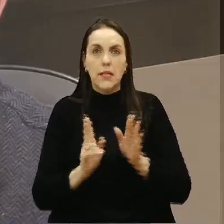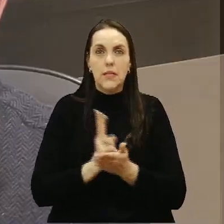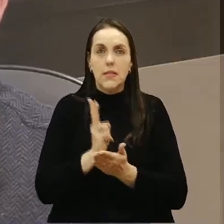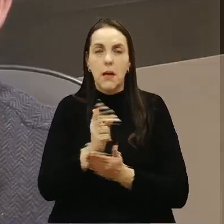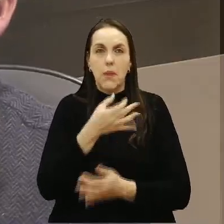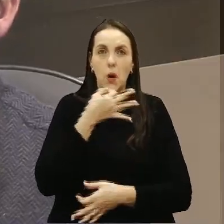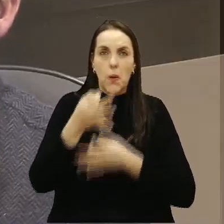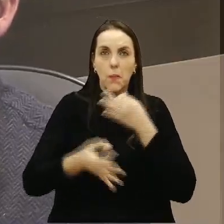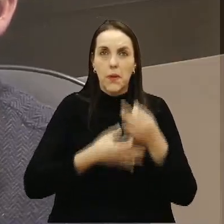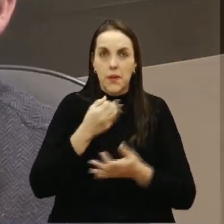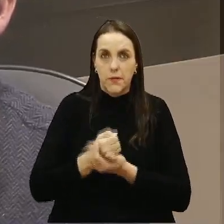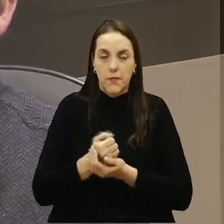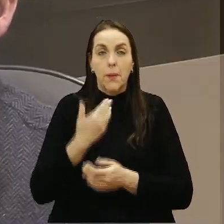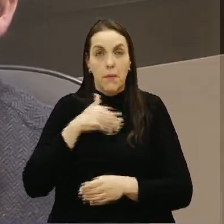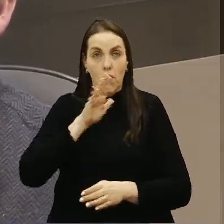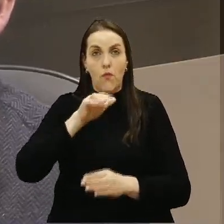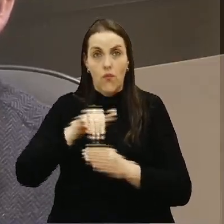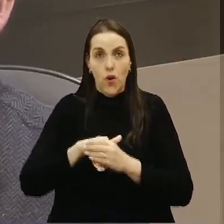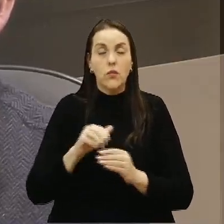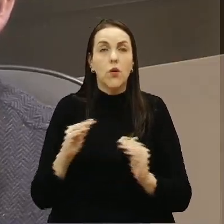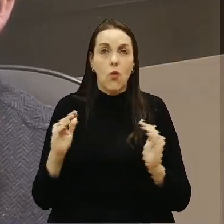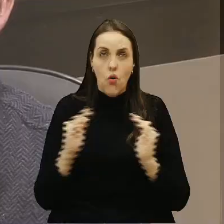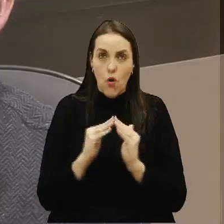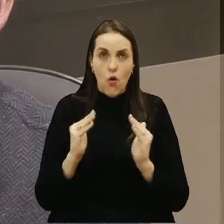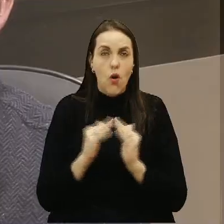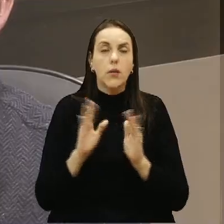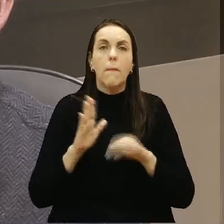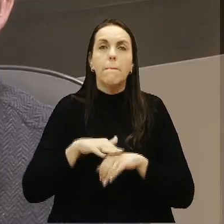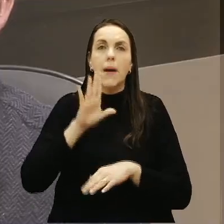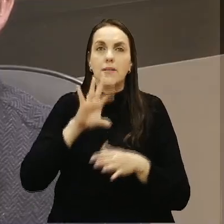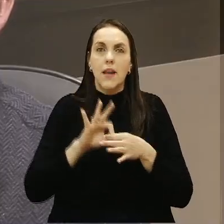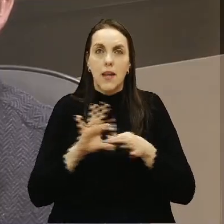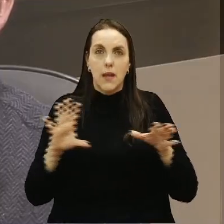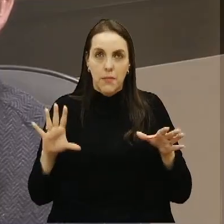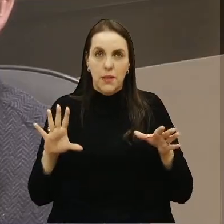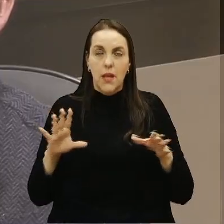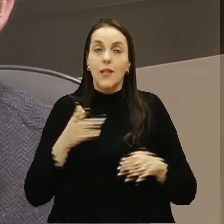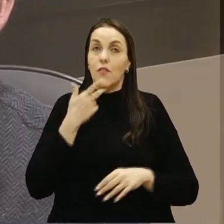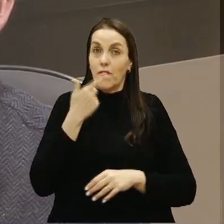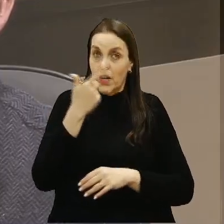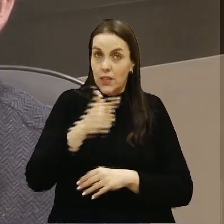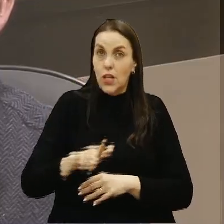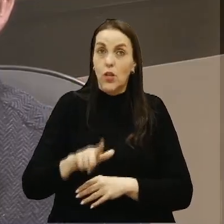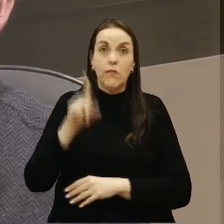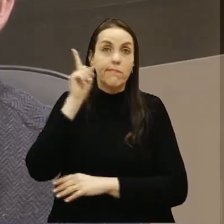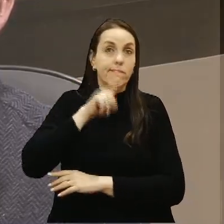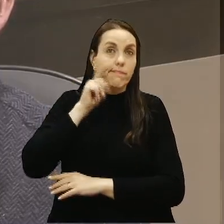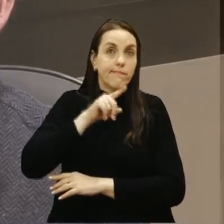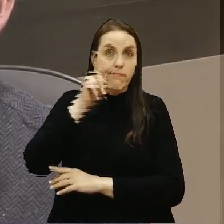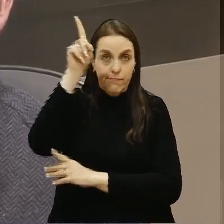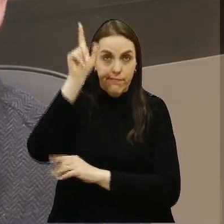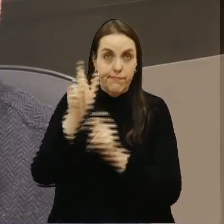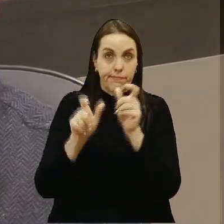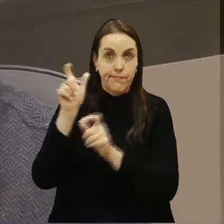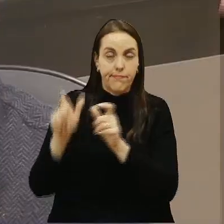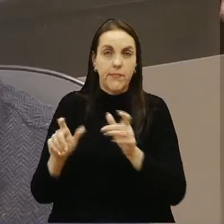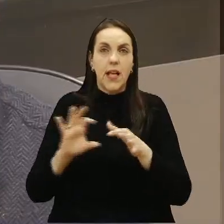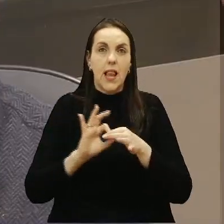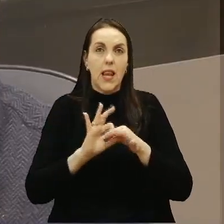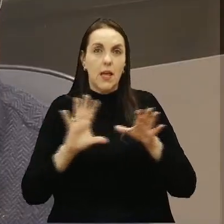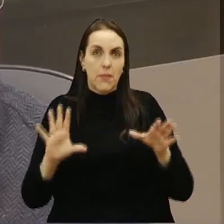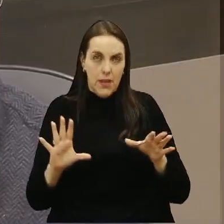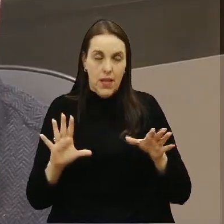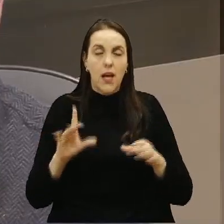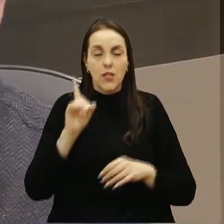aqui vai meu voto, a gente sempre vai ser favorável a mais liberdade, porque eu volto a reiterar o que os americanos sempre falam, né? A liberdade, através